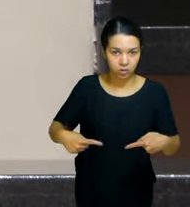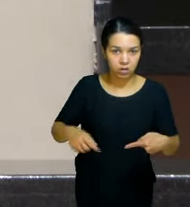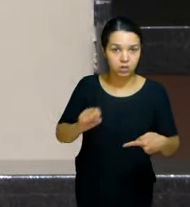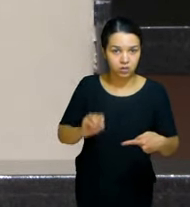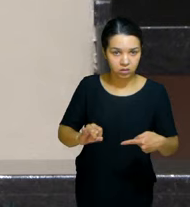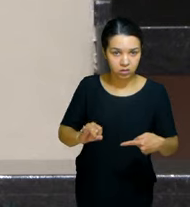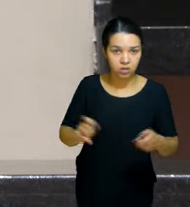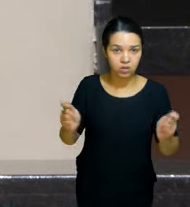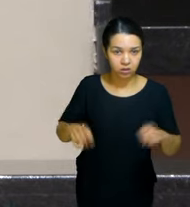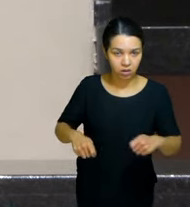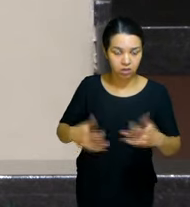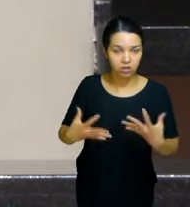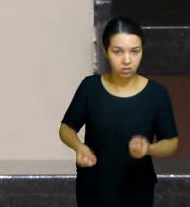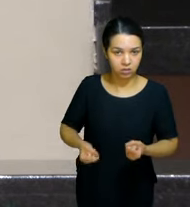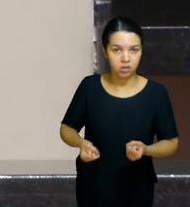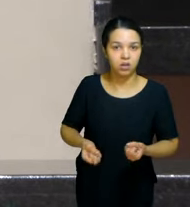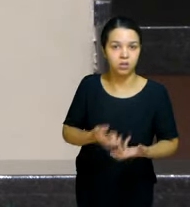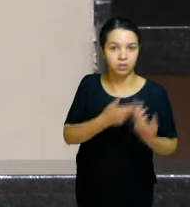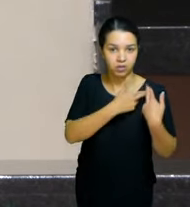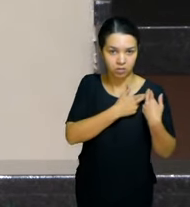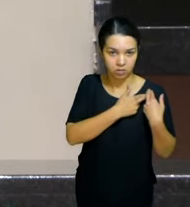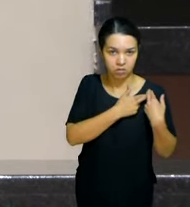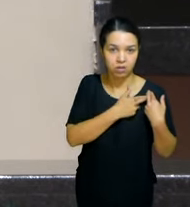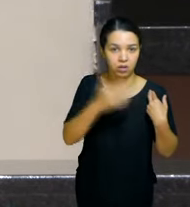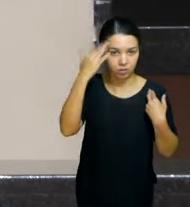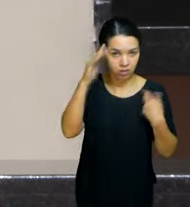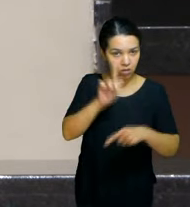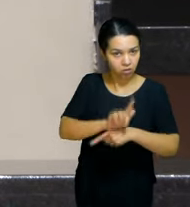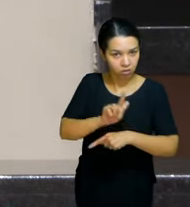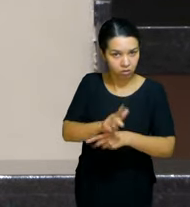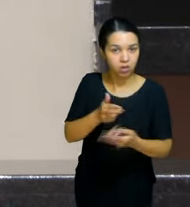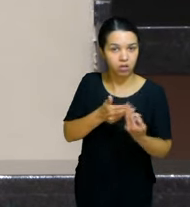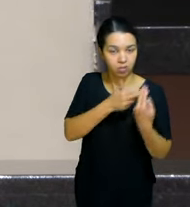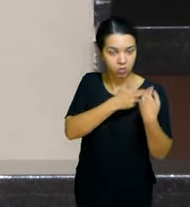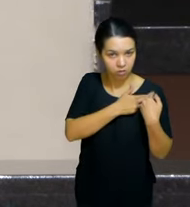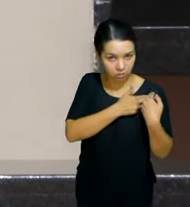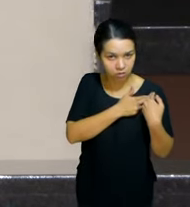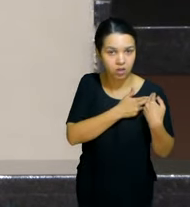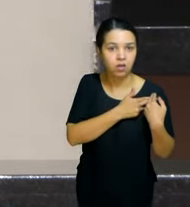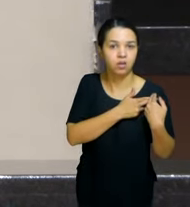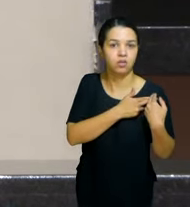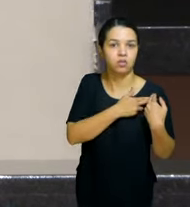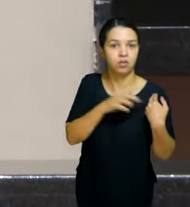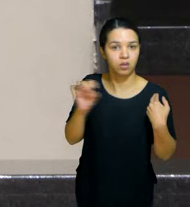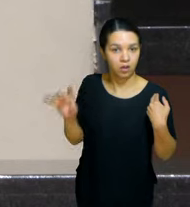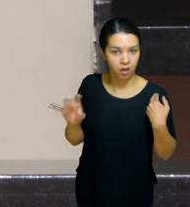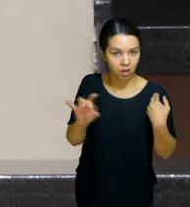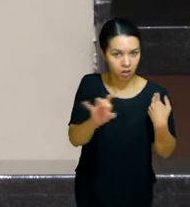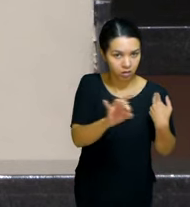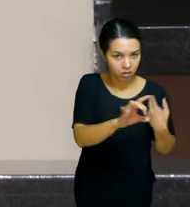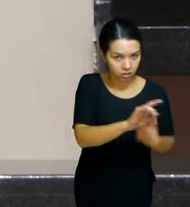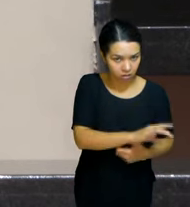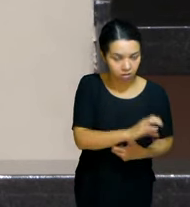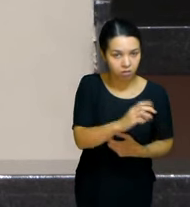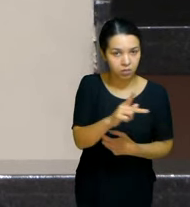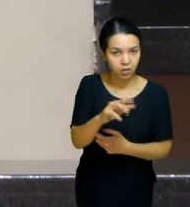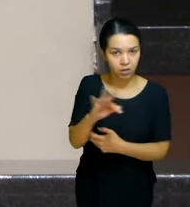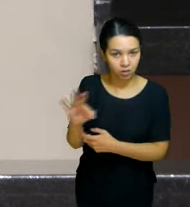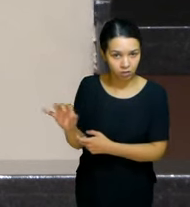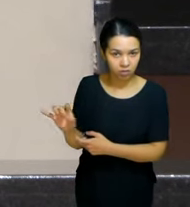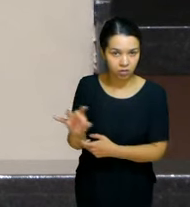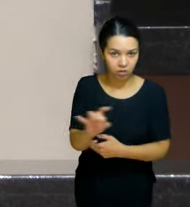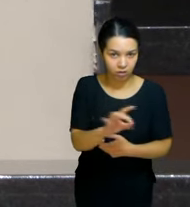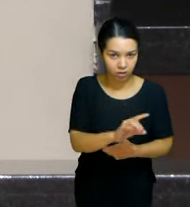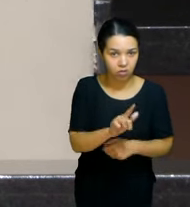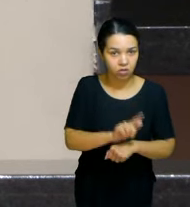pudesse assumir. Entendo a questão de gestão e as responsabilidades com o CPF de cada gestor, mas quando a gente assume